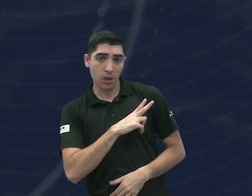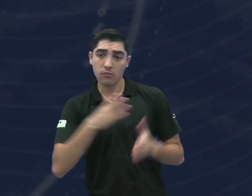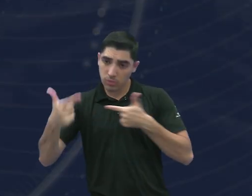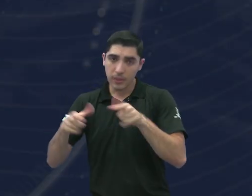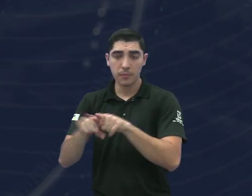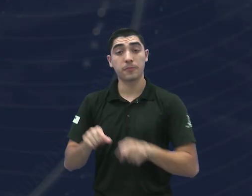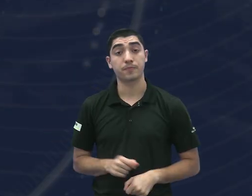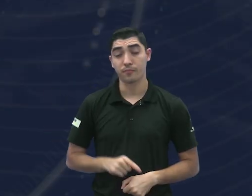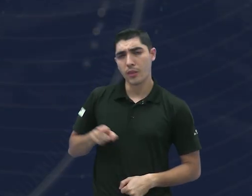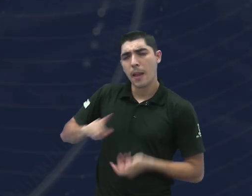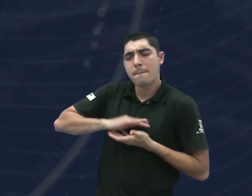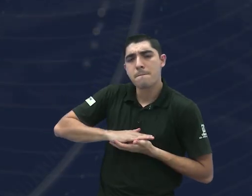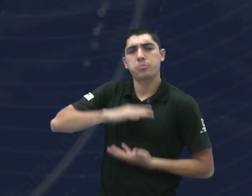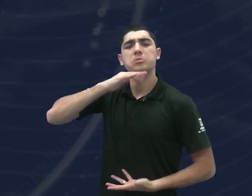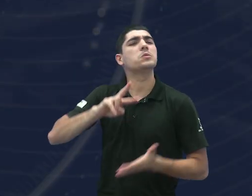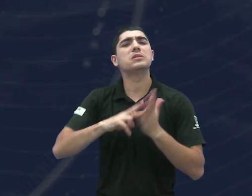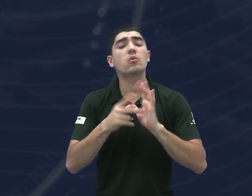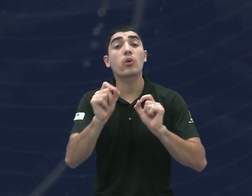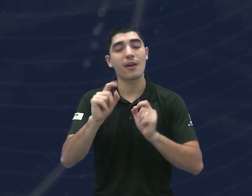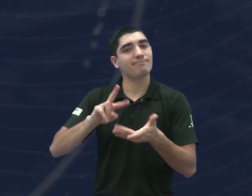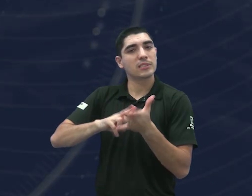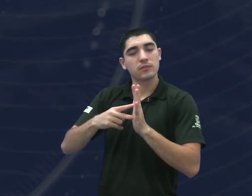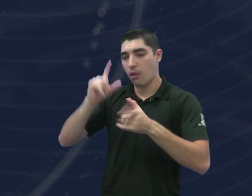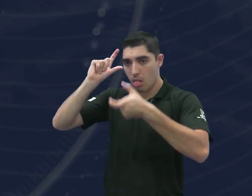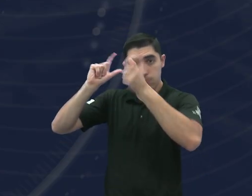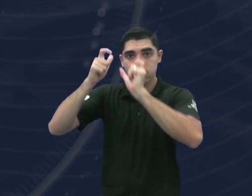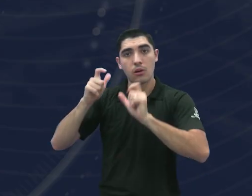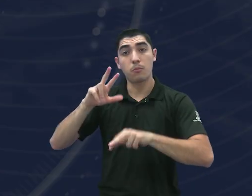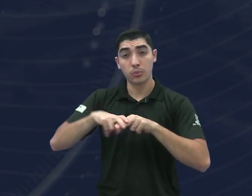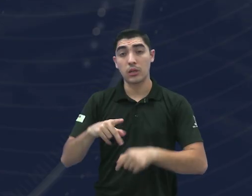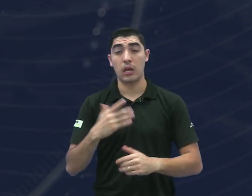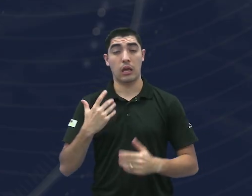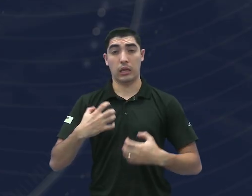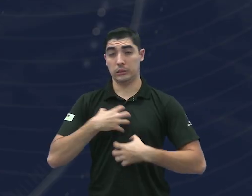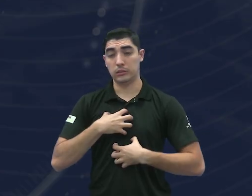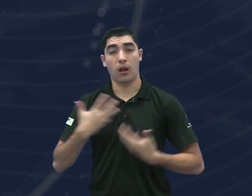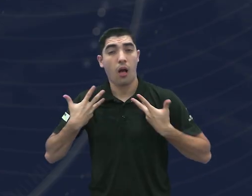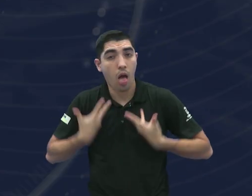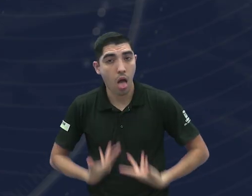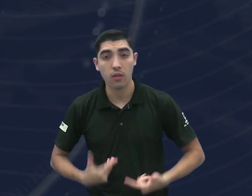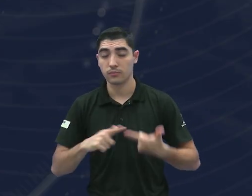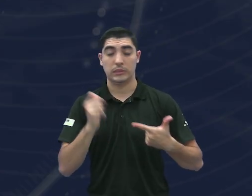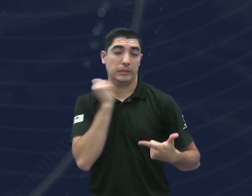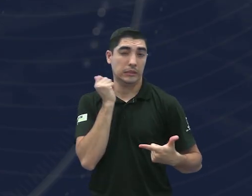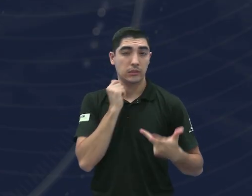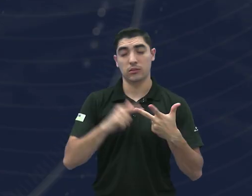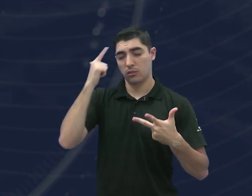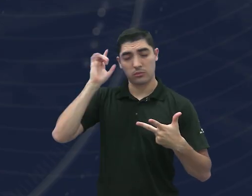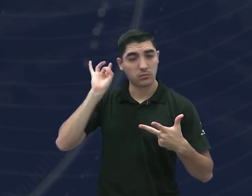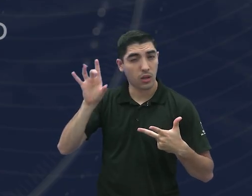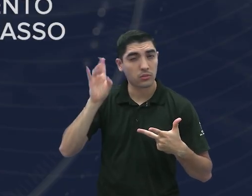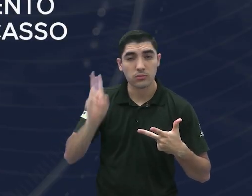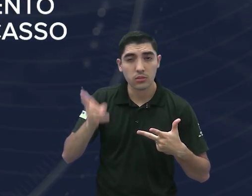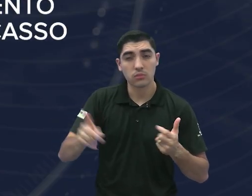O burnout é um distúrbio emocional com sintomas de exaustão extrema, estresse, dor de cabeça